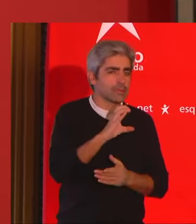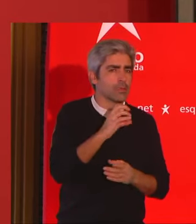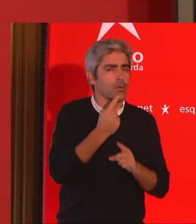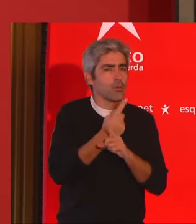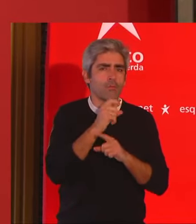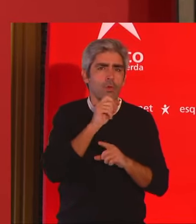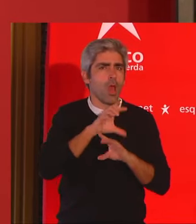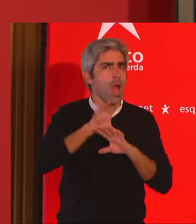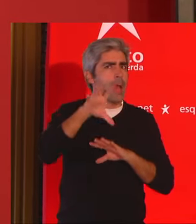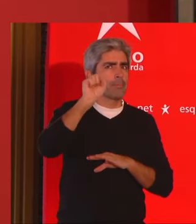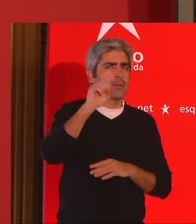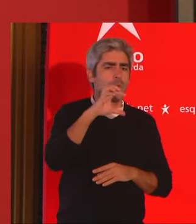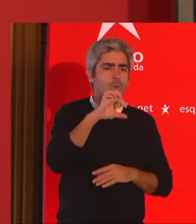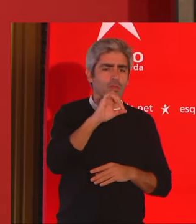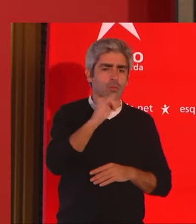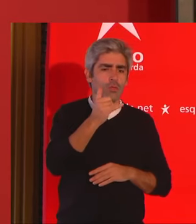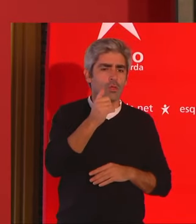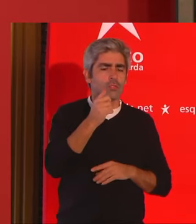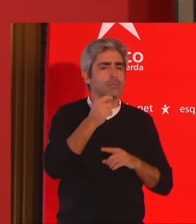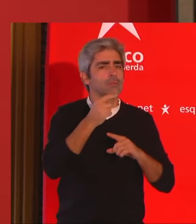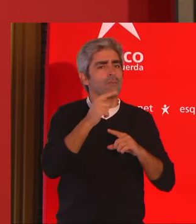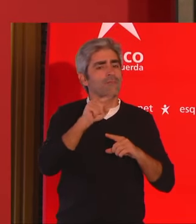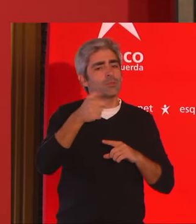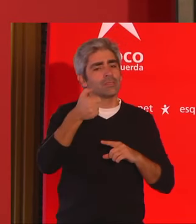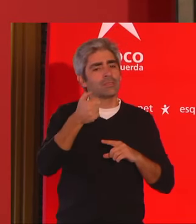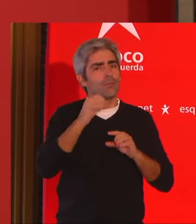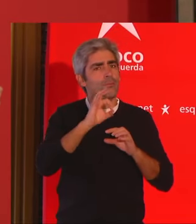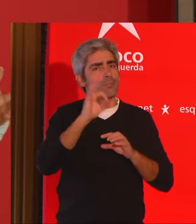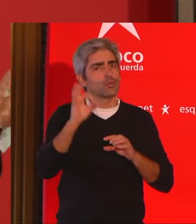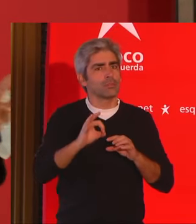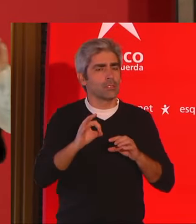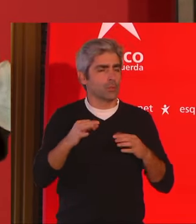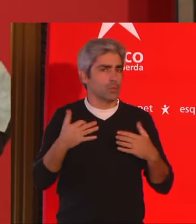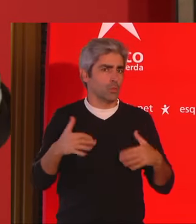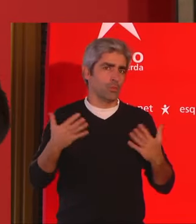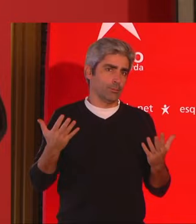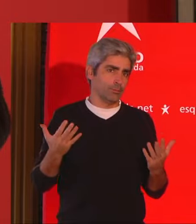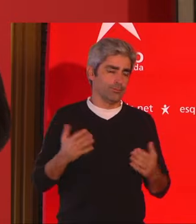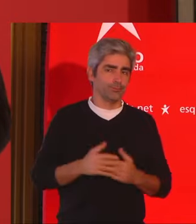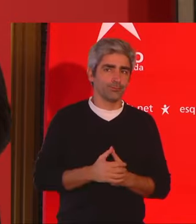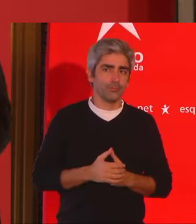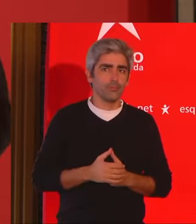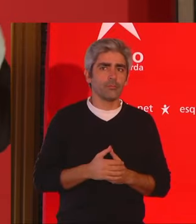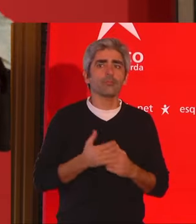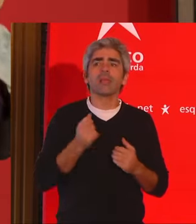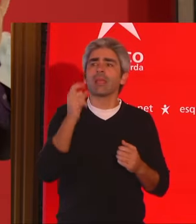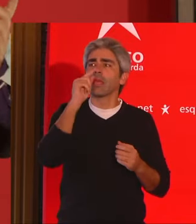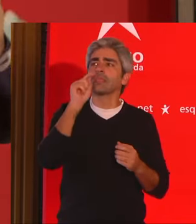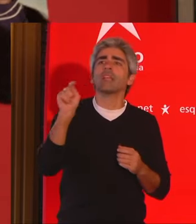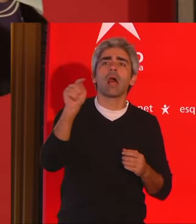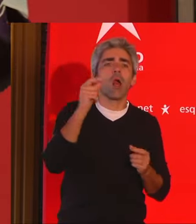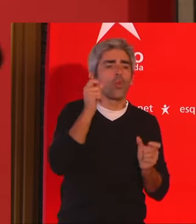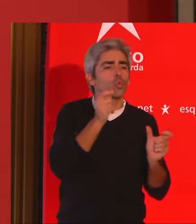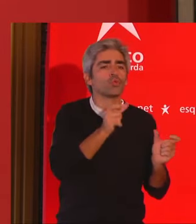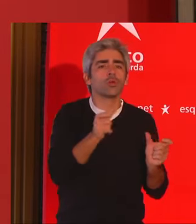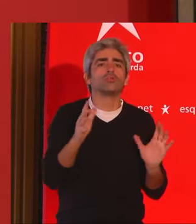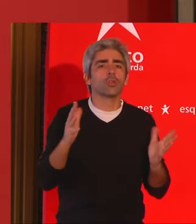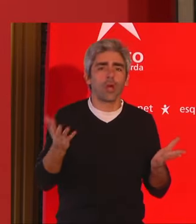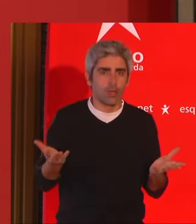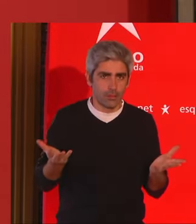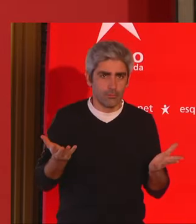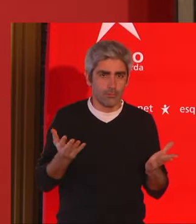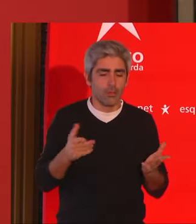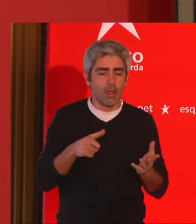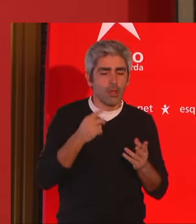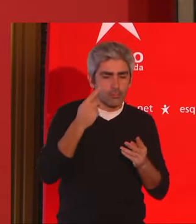até aos 82,5%. Ora, quem é que há para controlar isto? Teoricamente, os critérios para